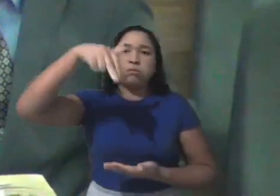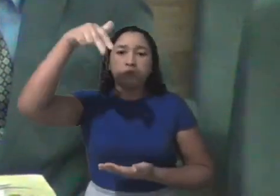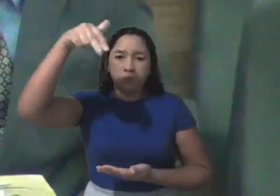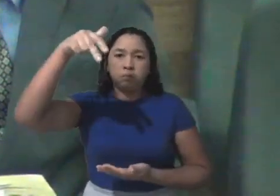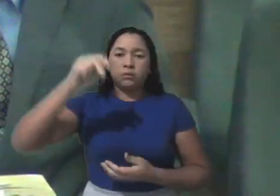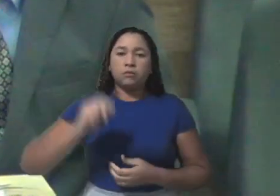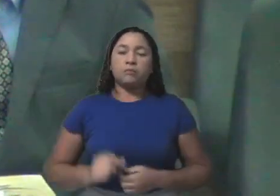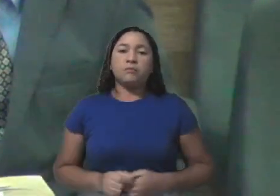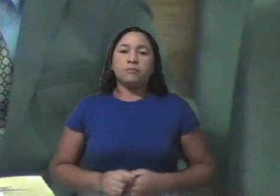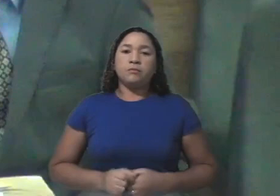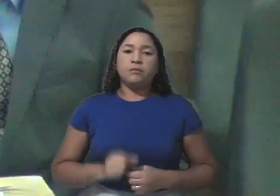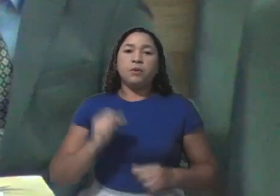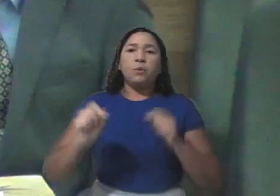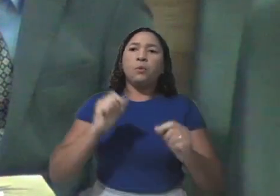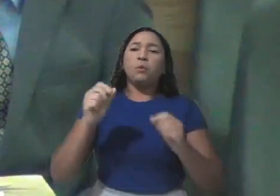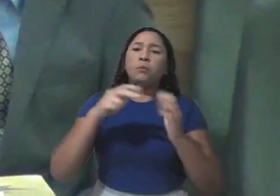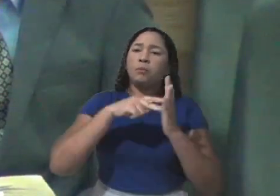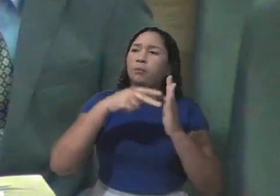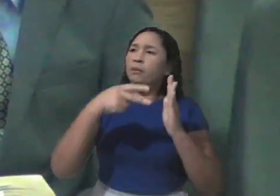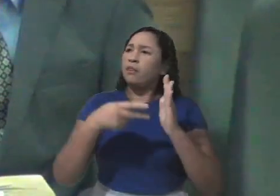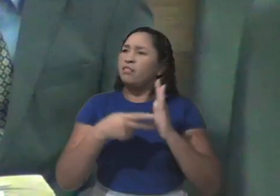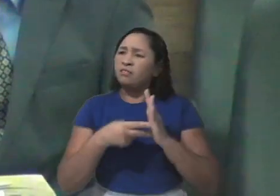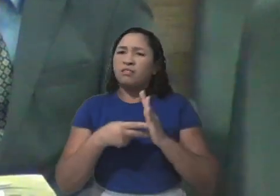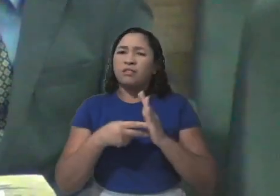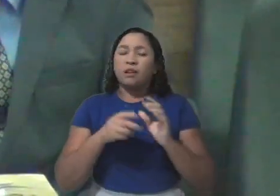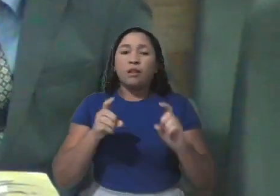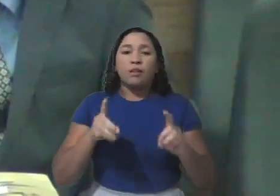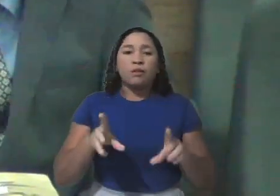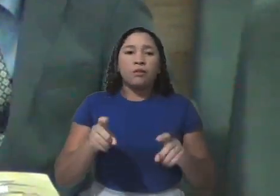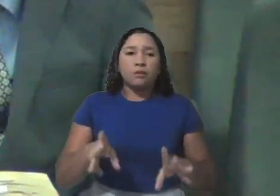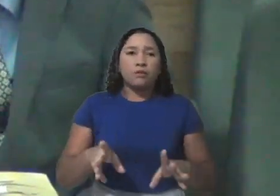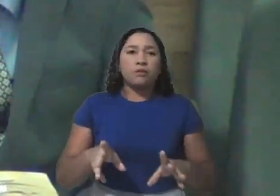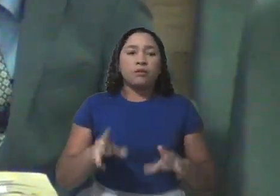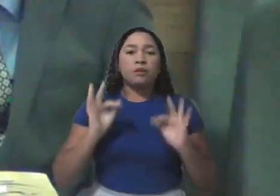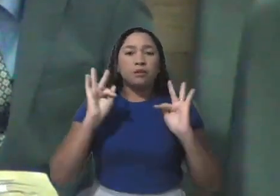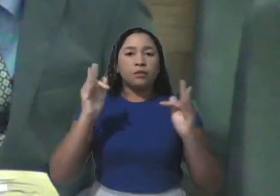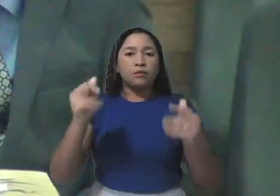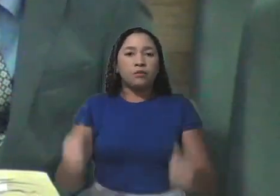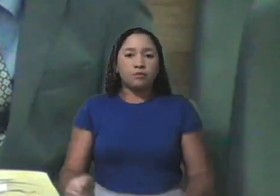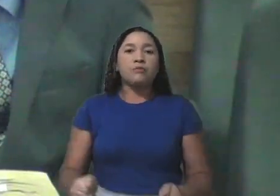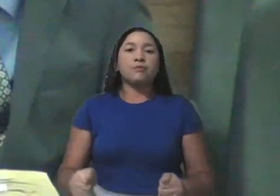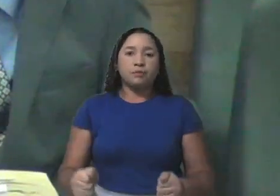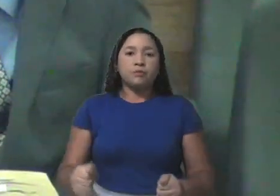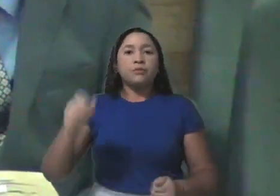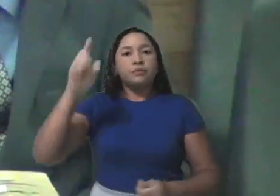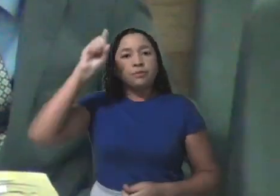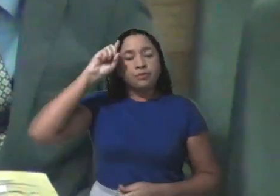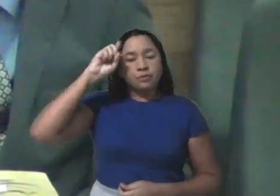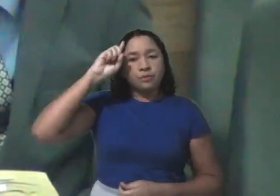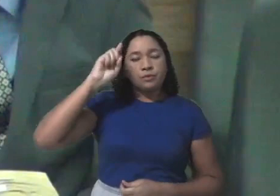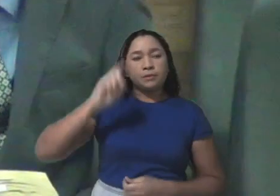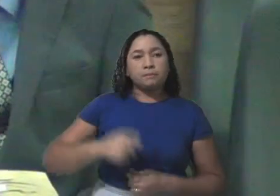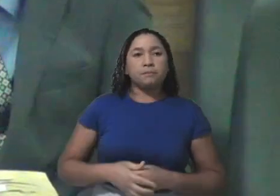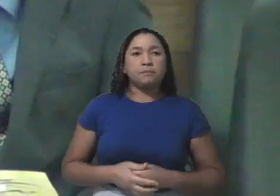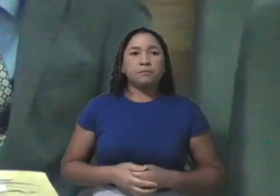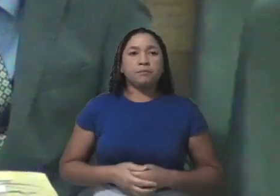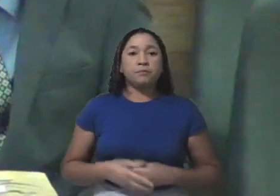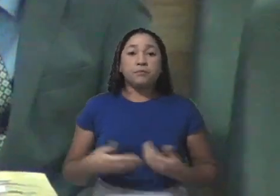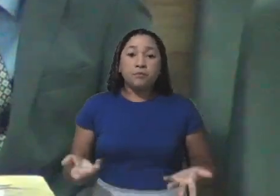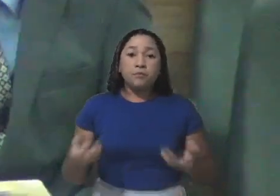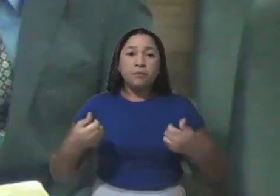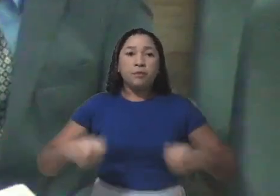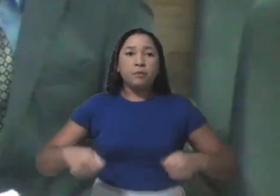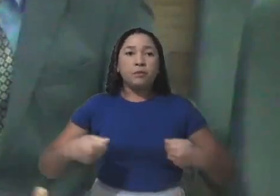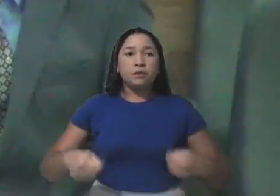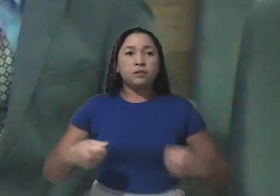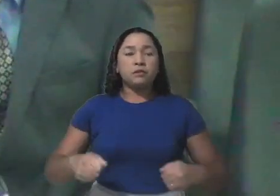últimos tempos. Então, precisamos, nos nossos rudimentos, no